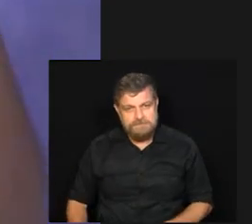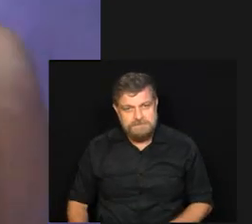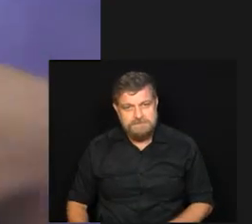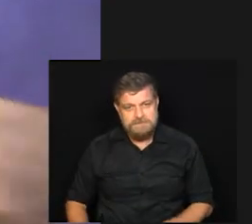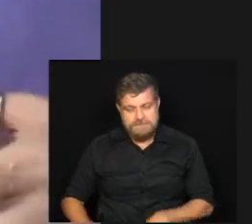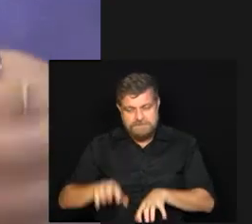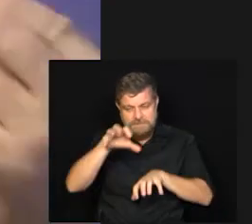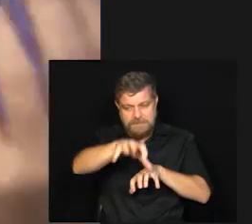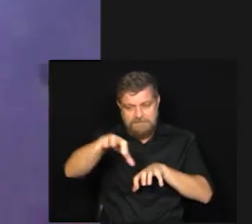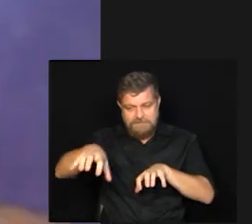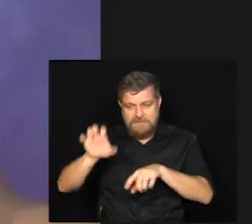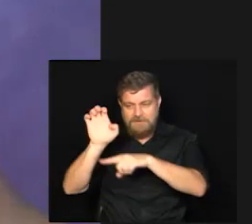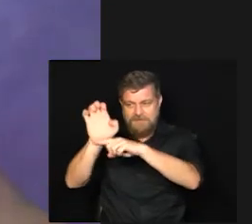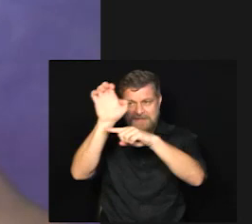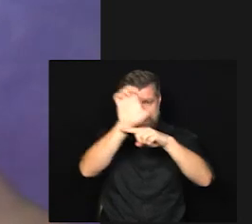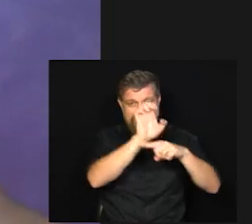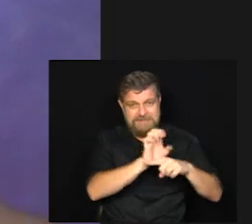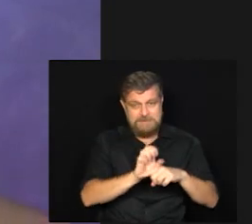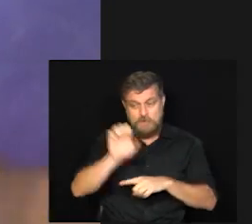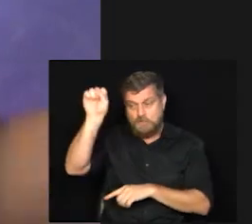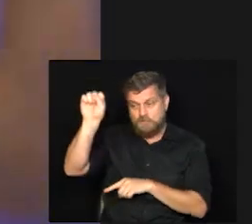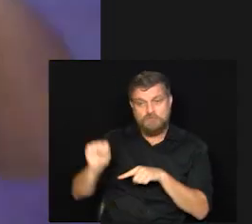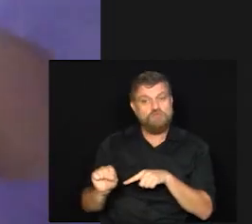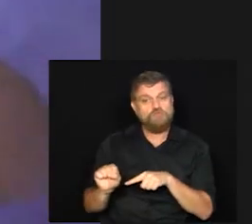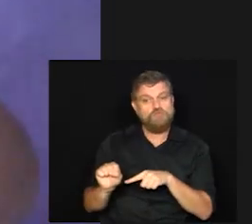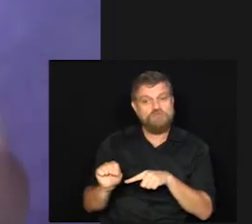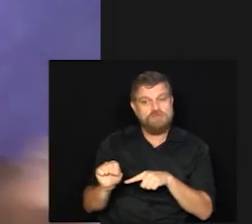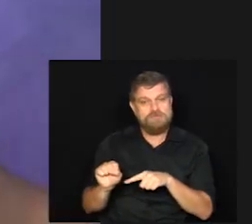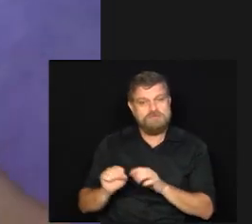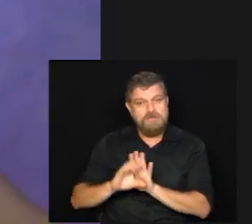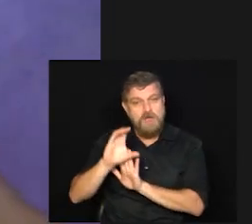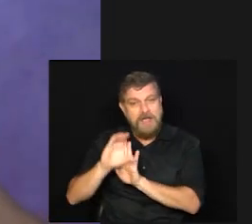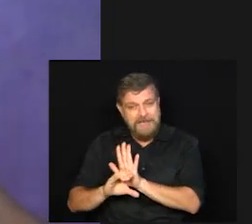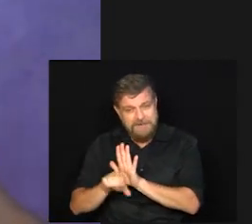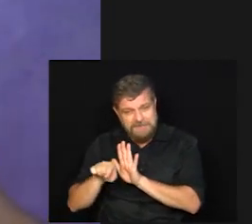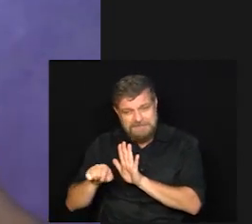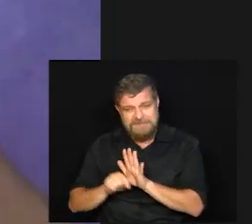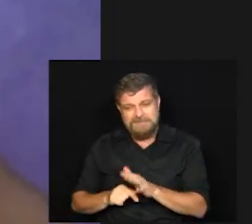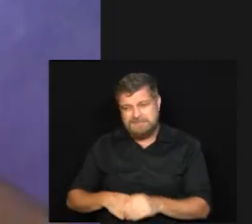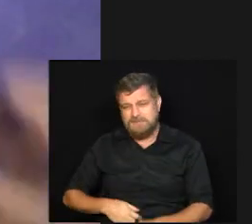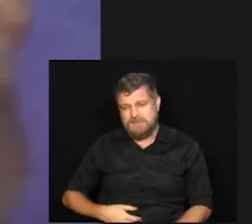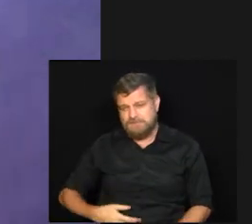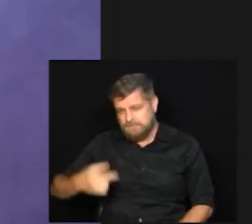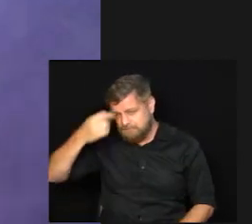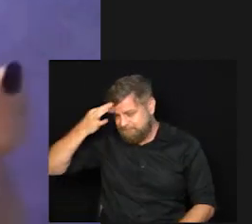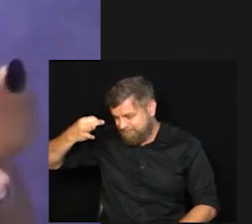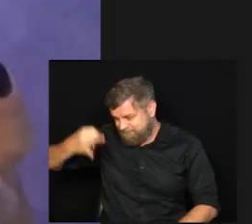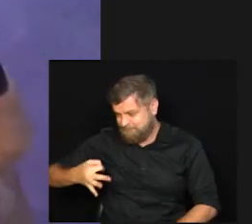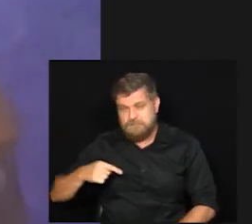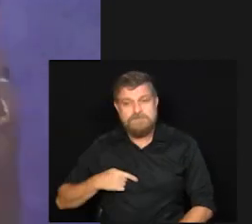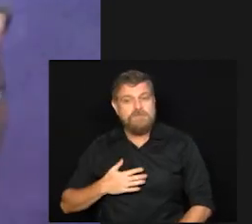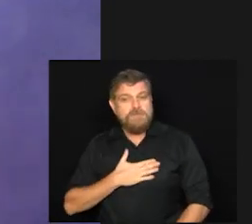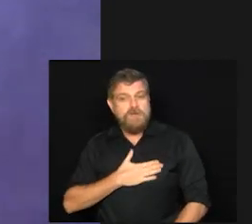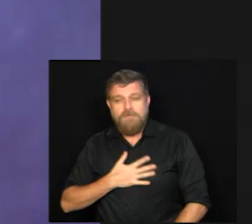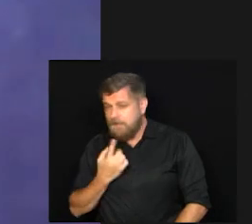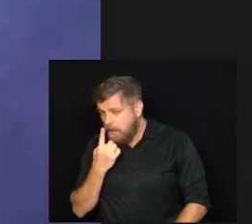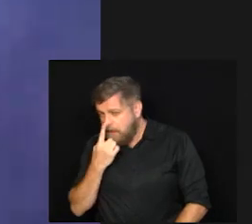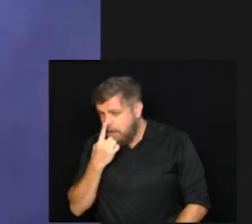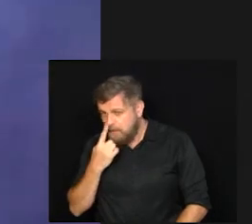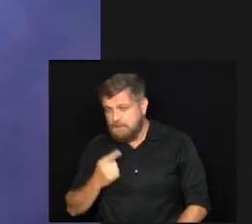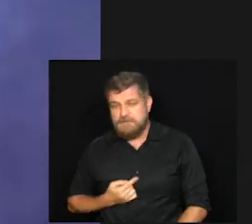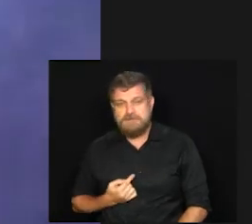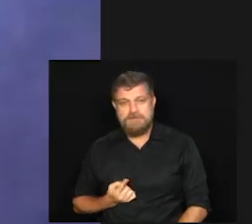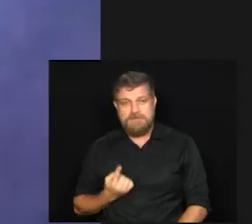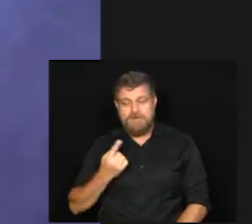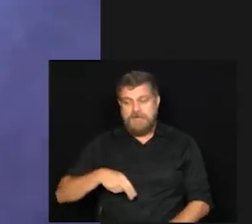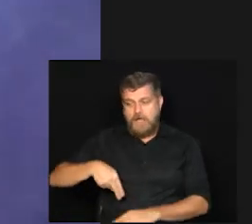por estados, Gabriel. O pessoal do Sul, por exemplo, os capítulos que são mais racionais, elas gostam mais. Aí a gente vai